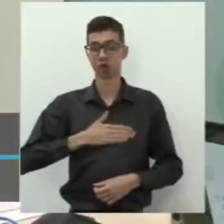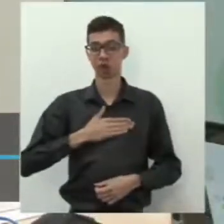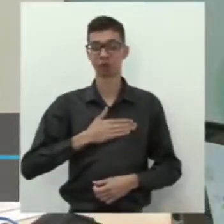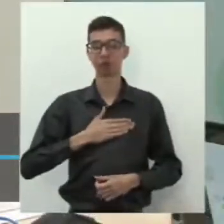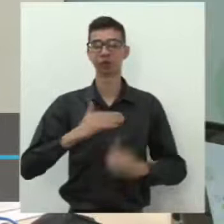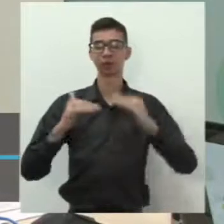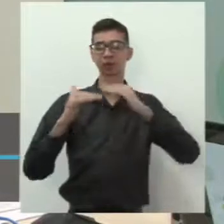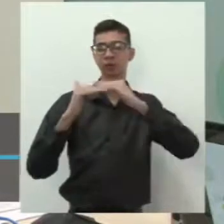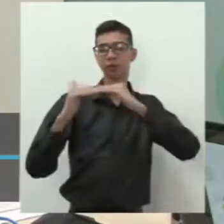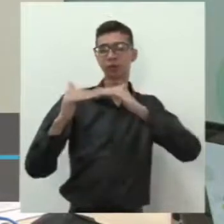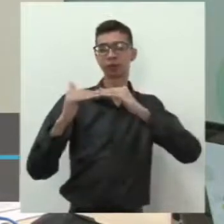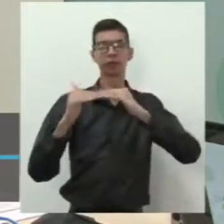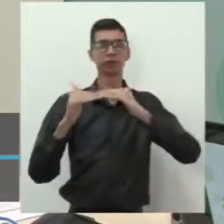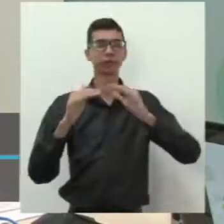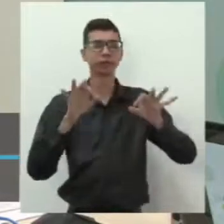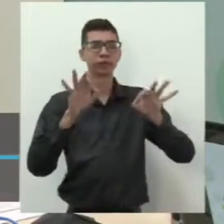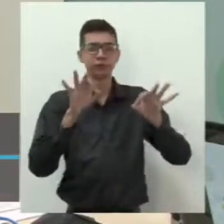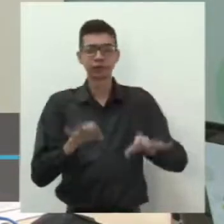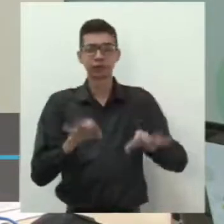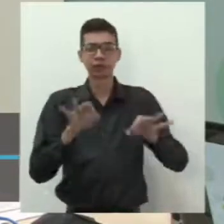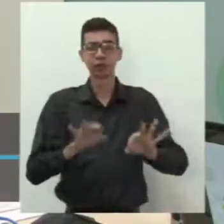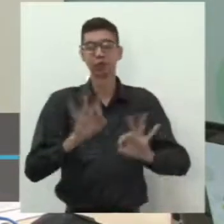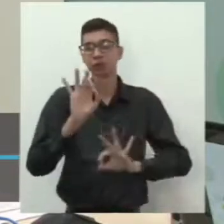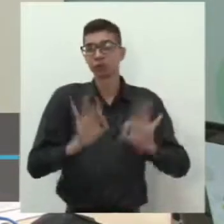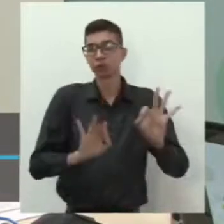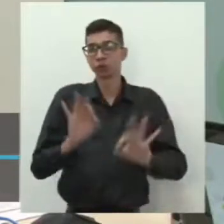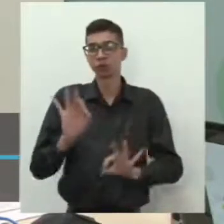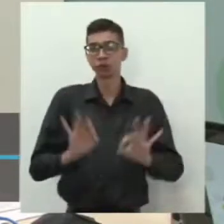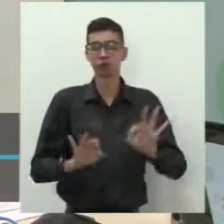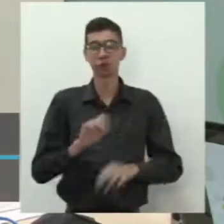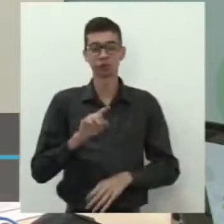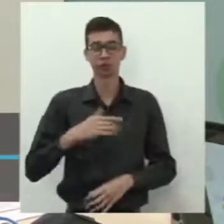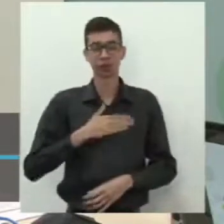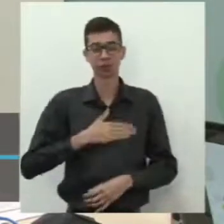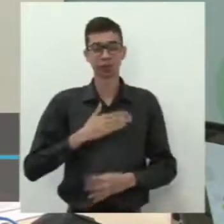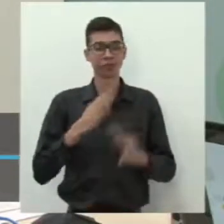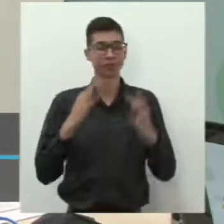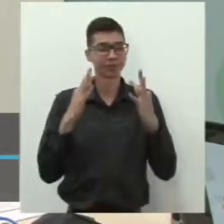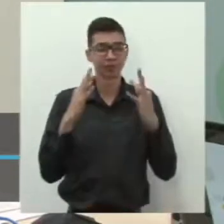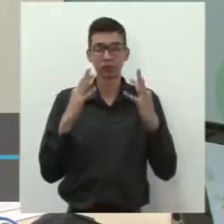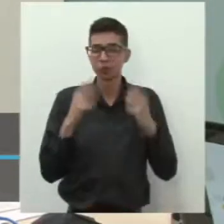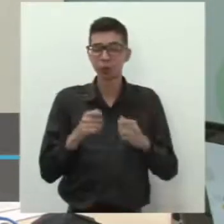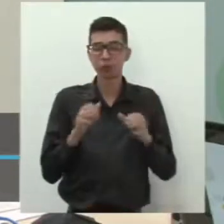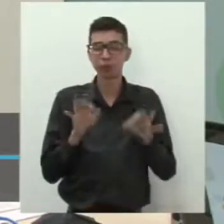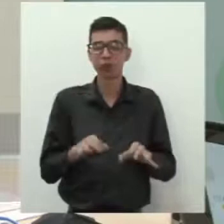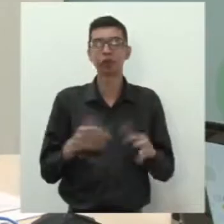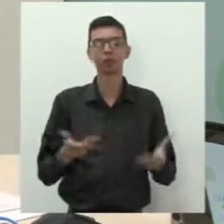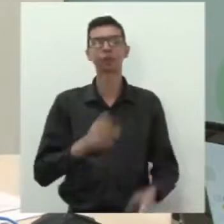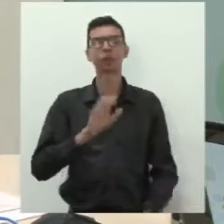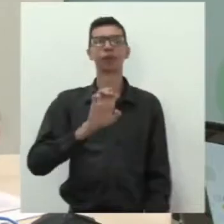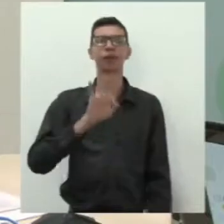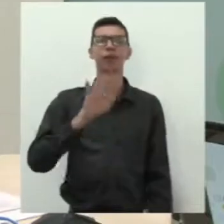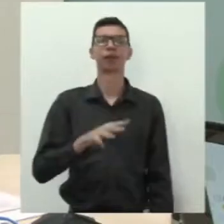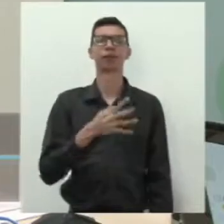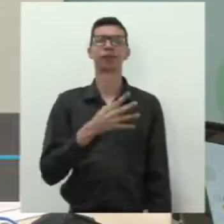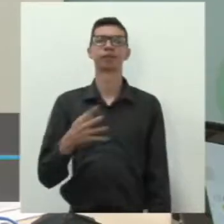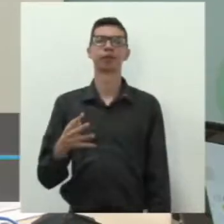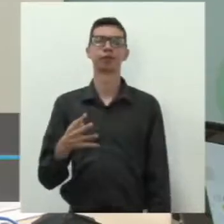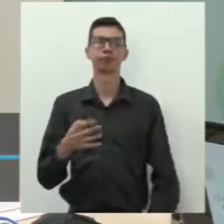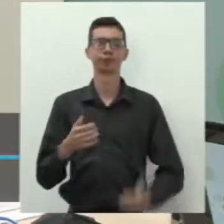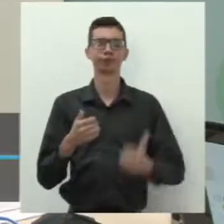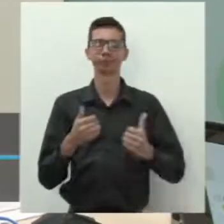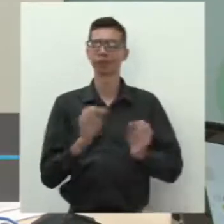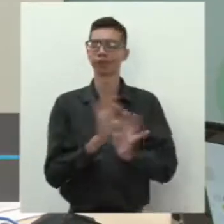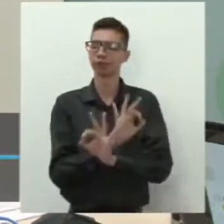padronizado, organizado, se você aí tem um toque, gosta de tudo alinhadinho, o Excel é a ferramenta para você. Você vai poder